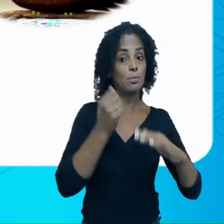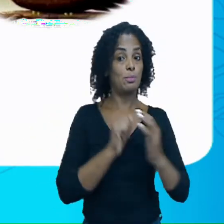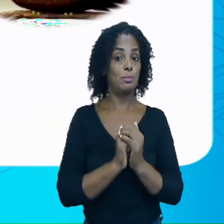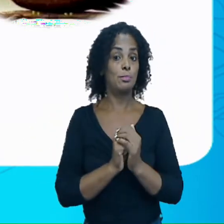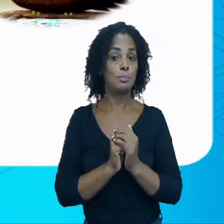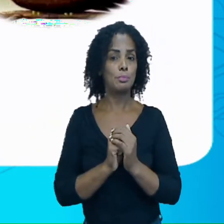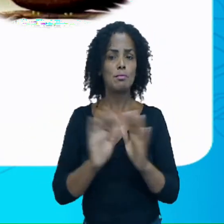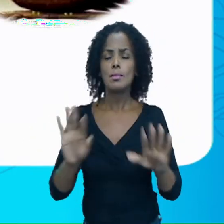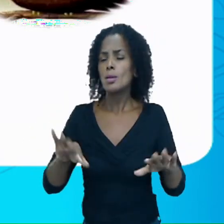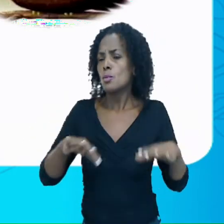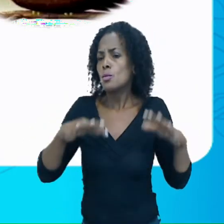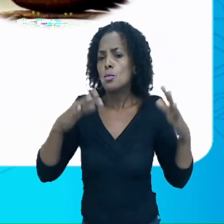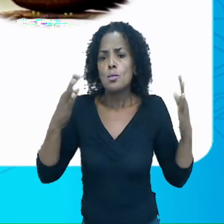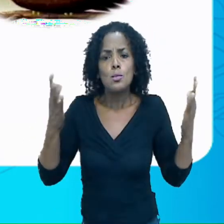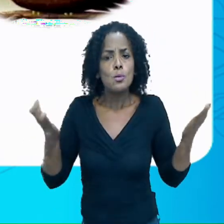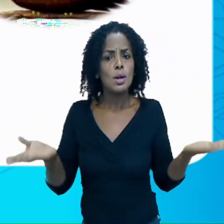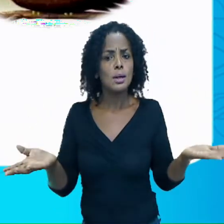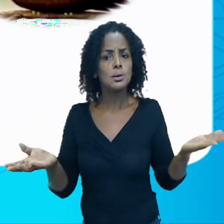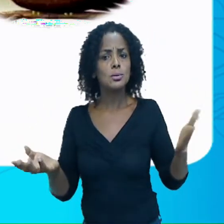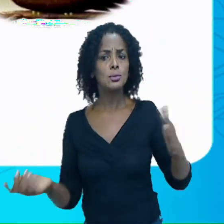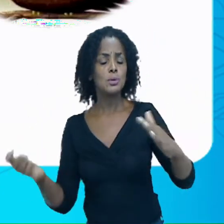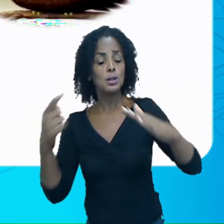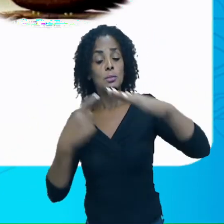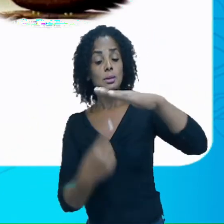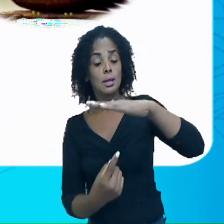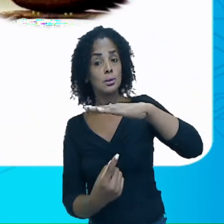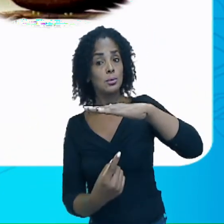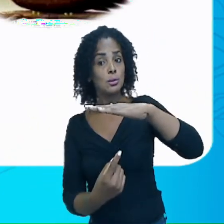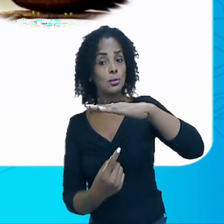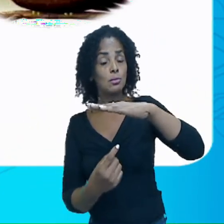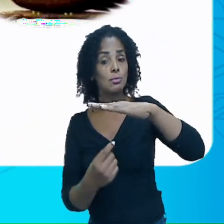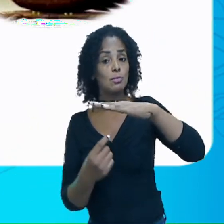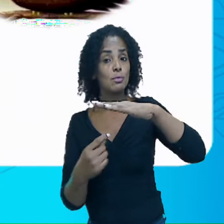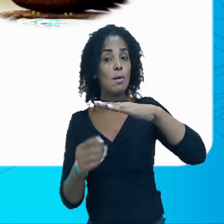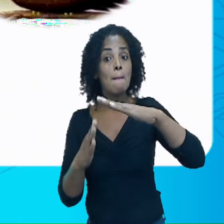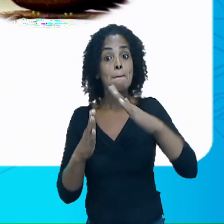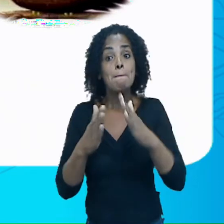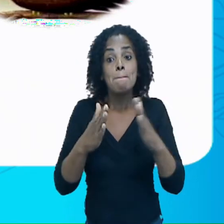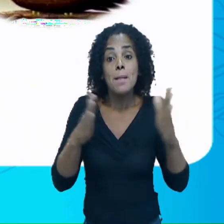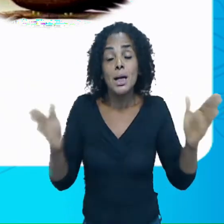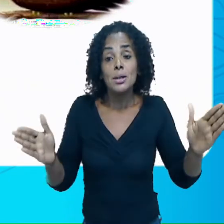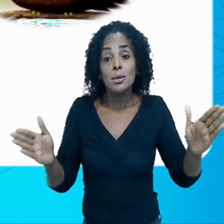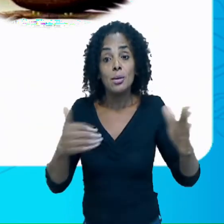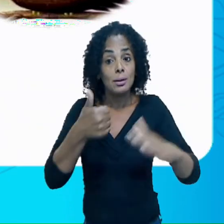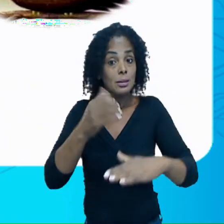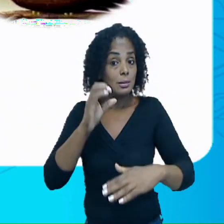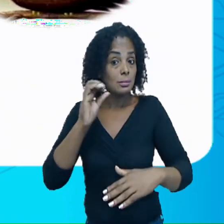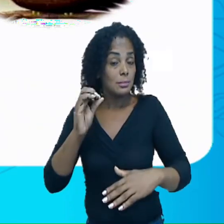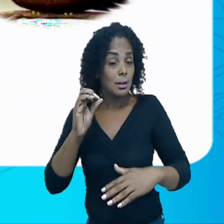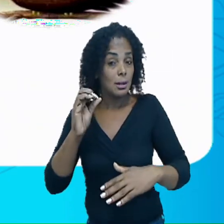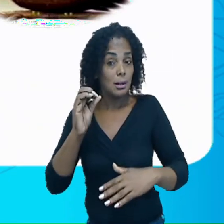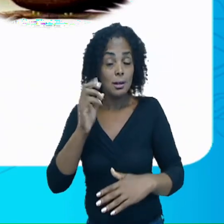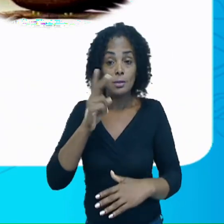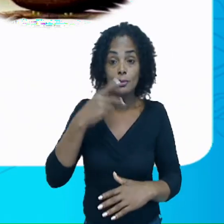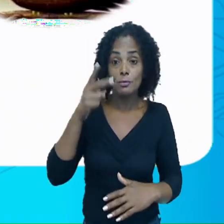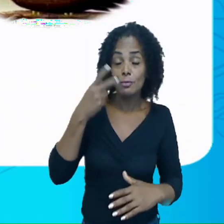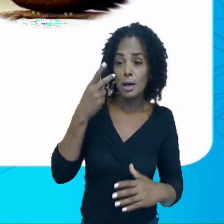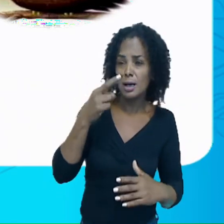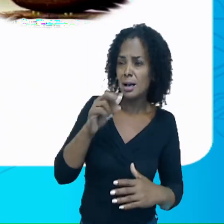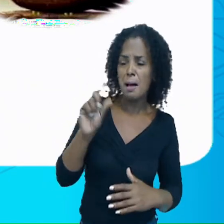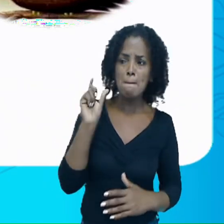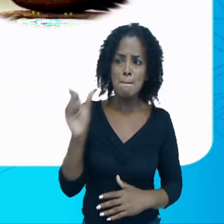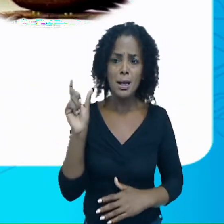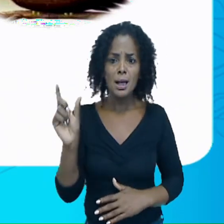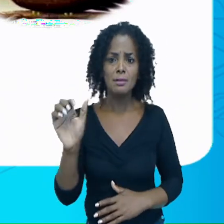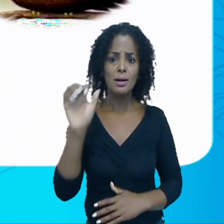Quando o denominador for maior que 10, lê-se acompanhado da palavra avos.